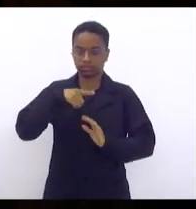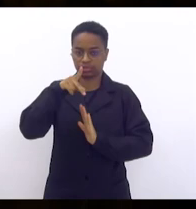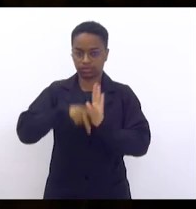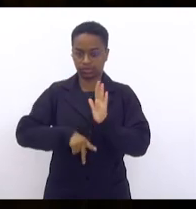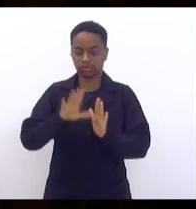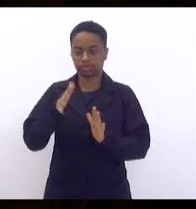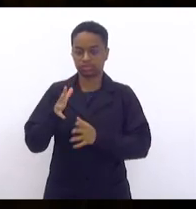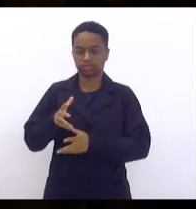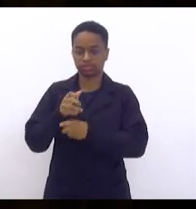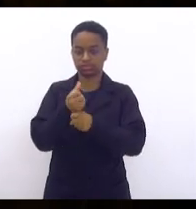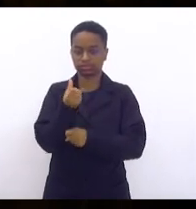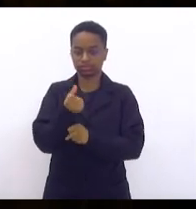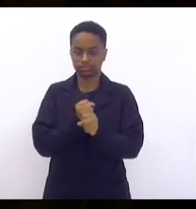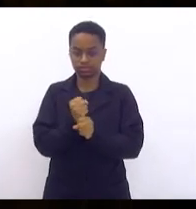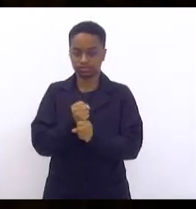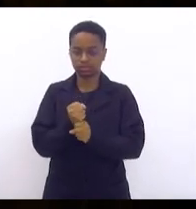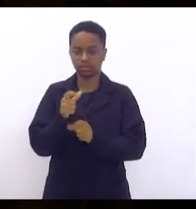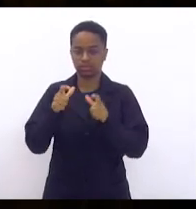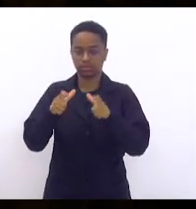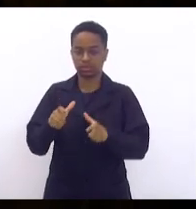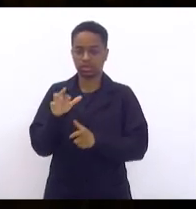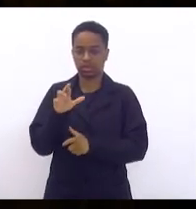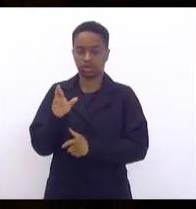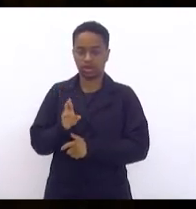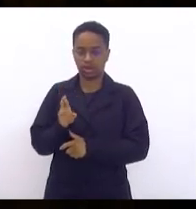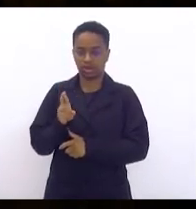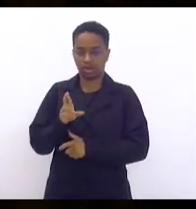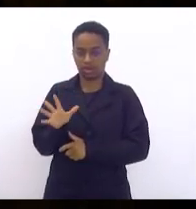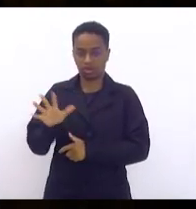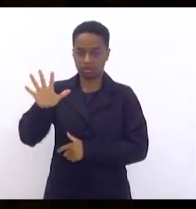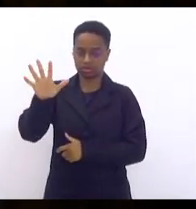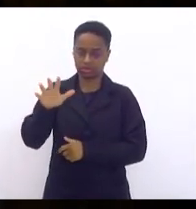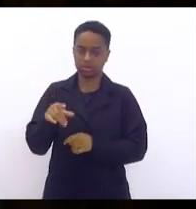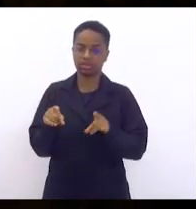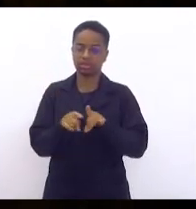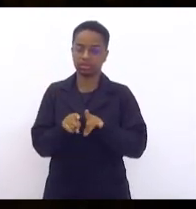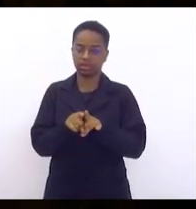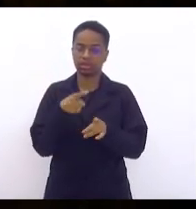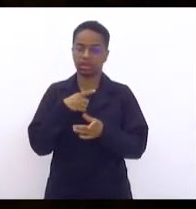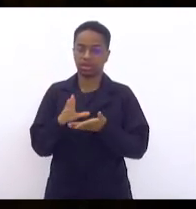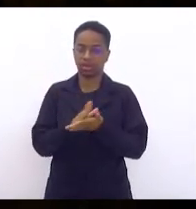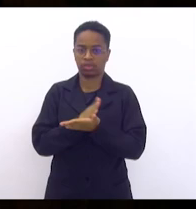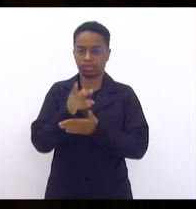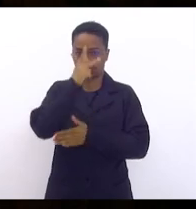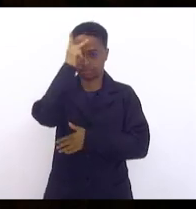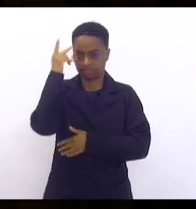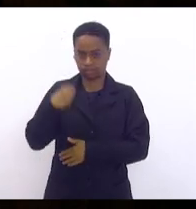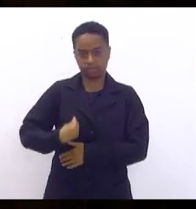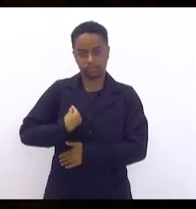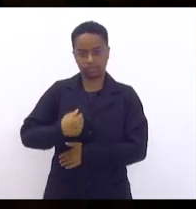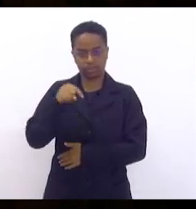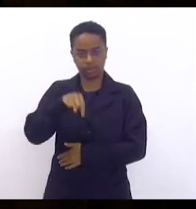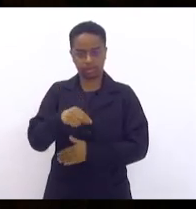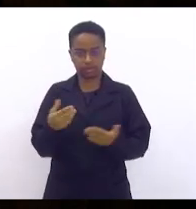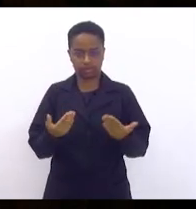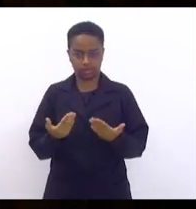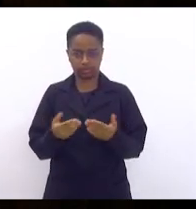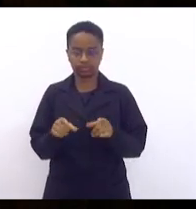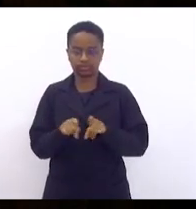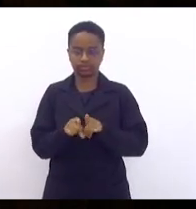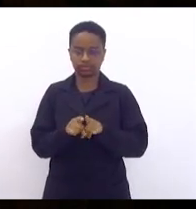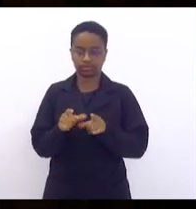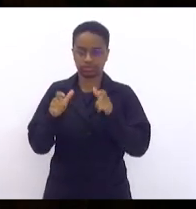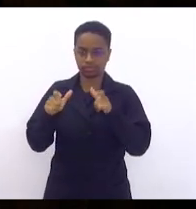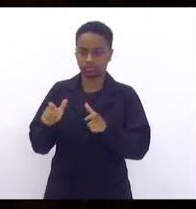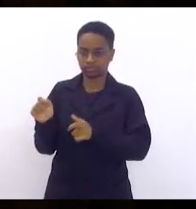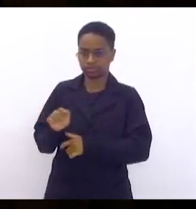que é o nosso projeto na Rocinha no comunidade recicla eu tô até aqui com algumas pessoas já vi presente da Rocinha aqui e na Rocinha